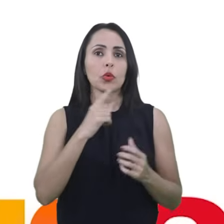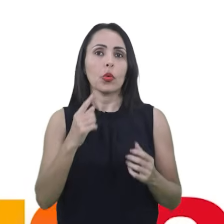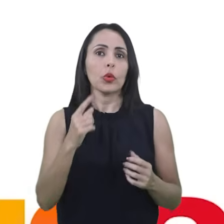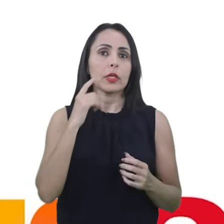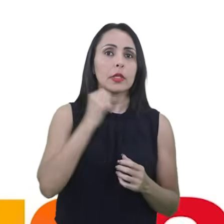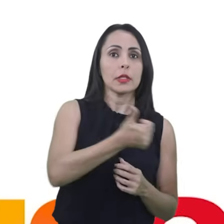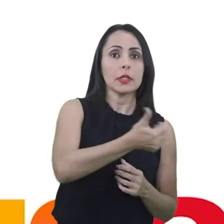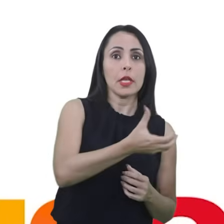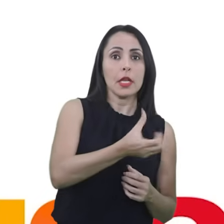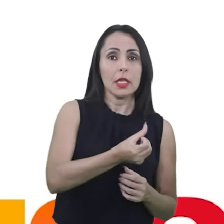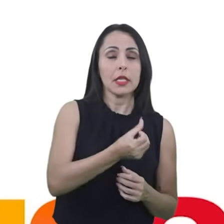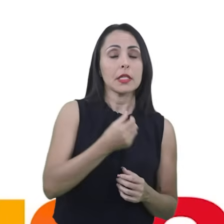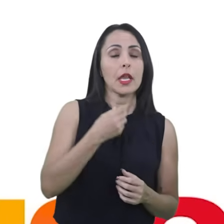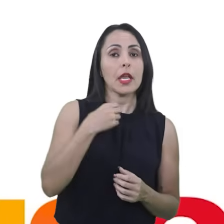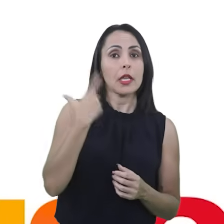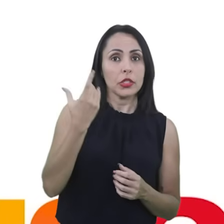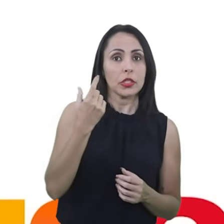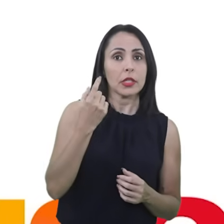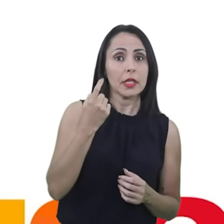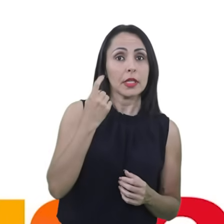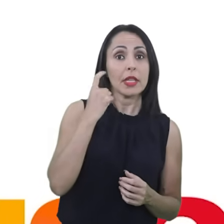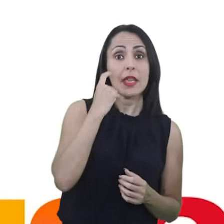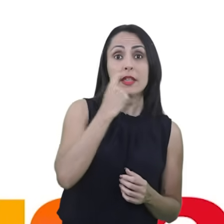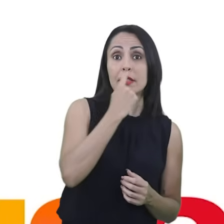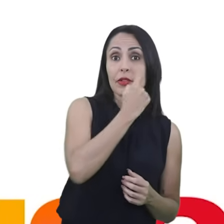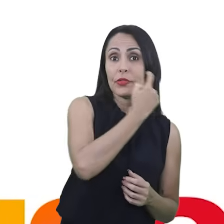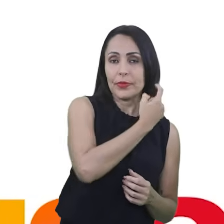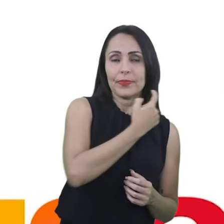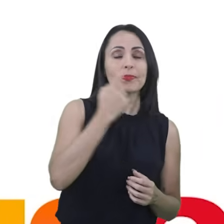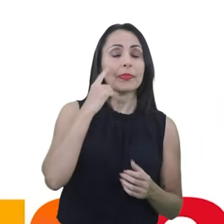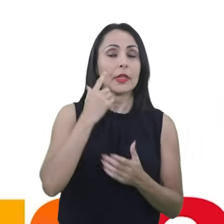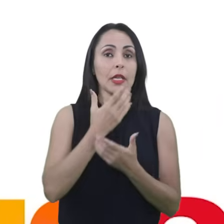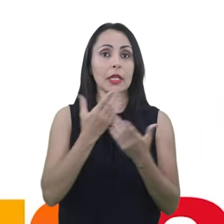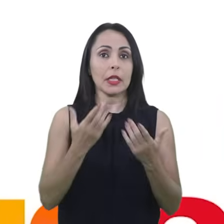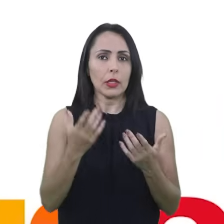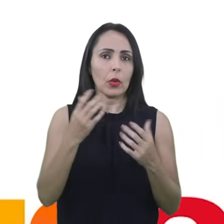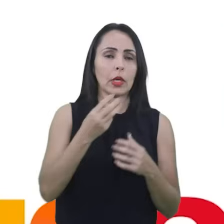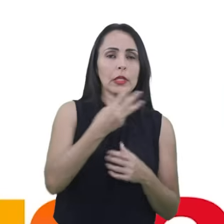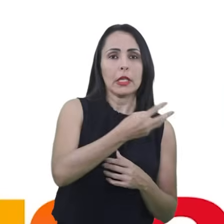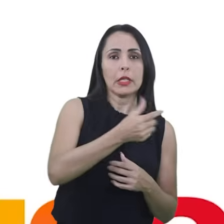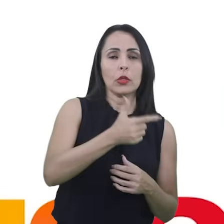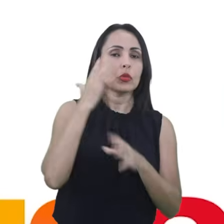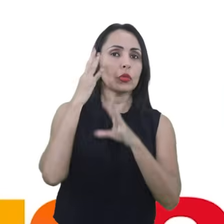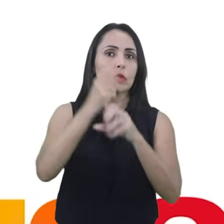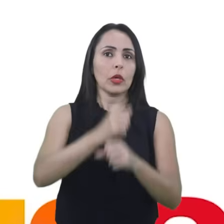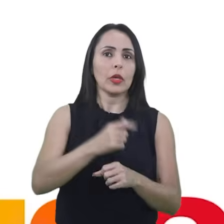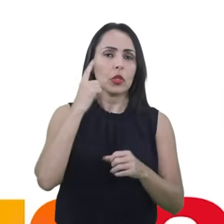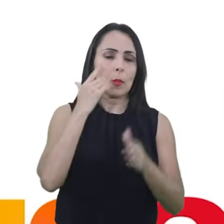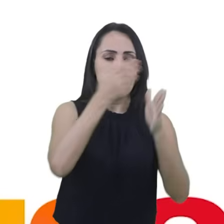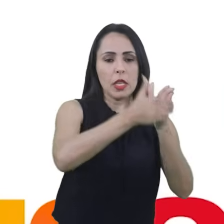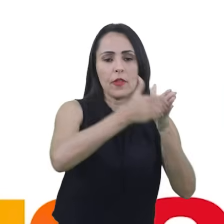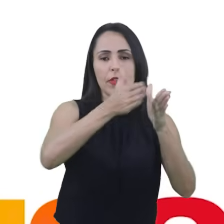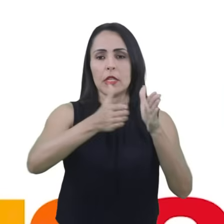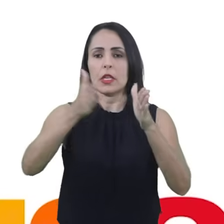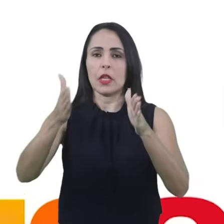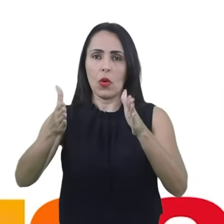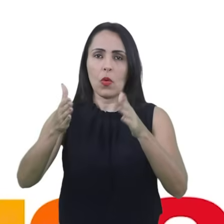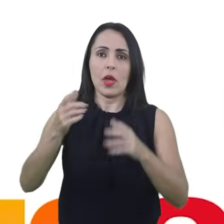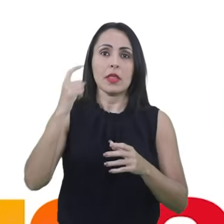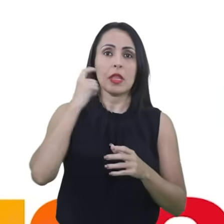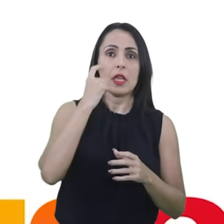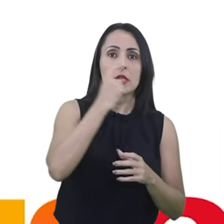arco 16 dentes, totalizando 32 dentes no total. E a gente costuma fazer uma divisão anatômica em